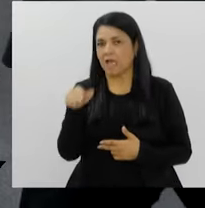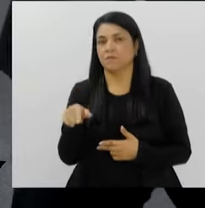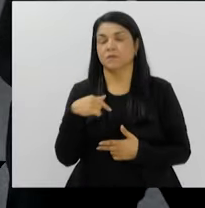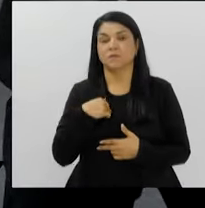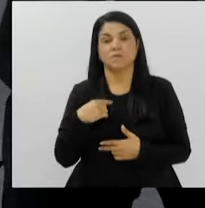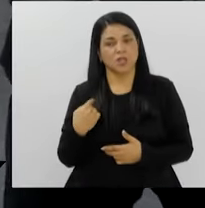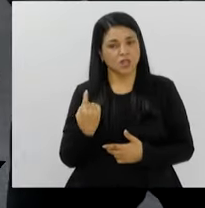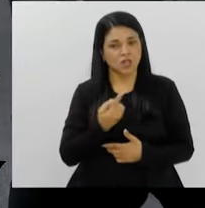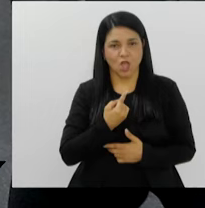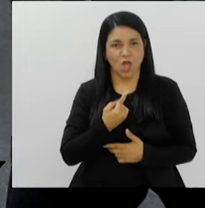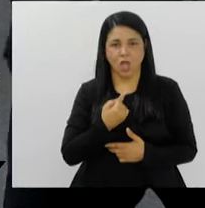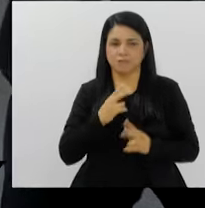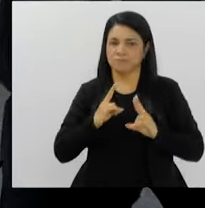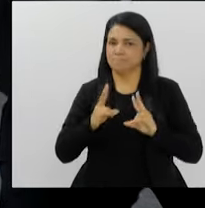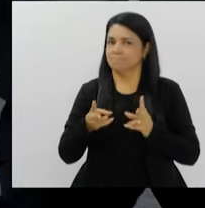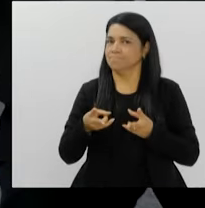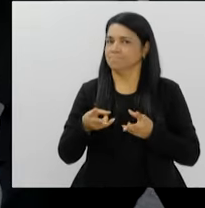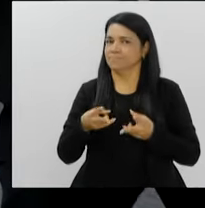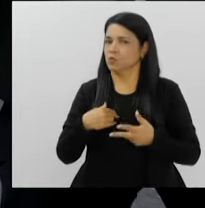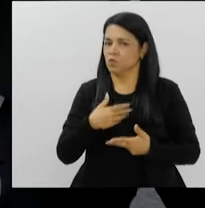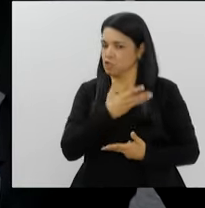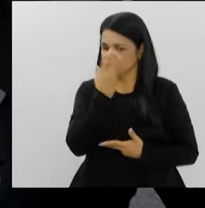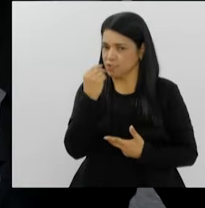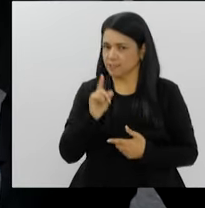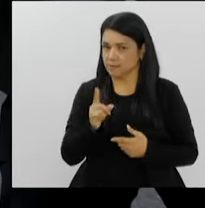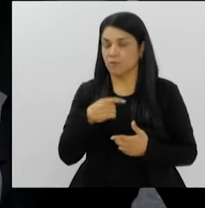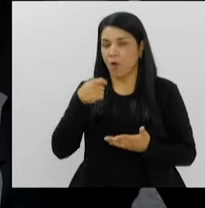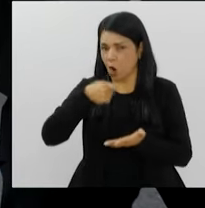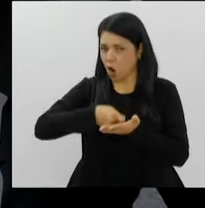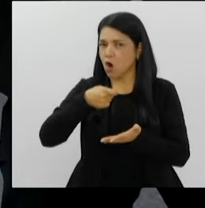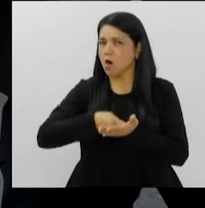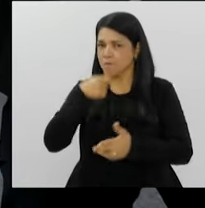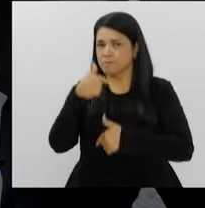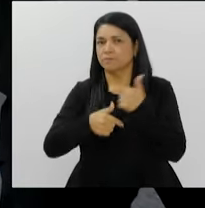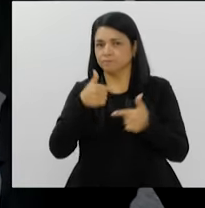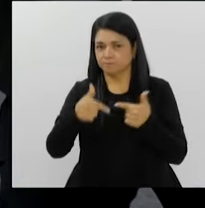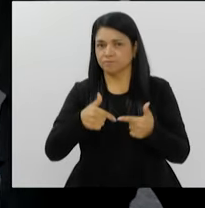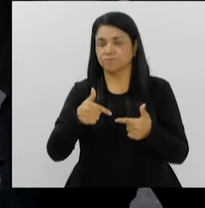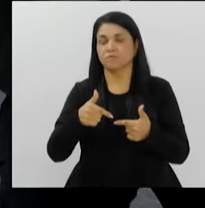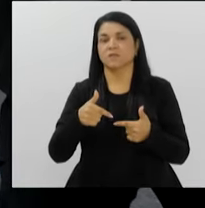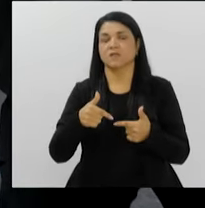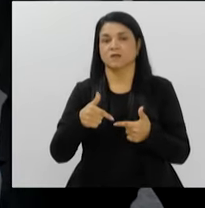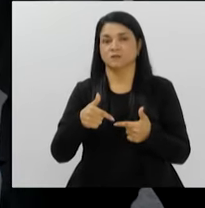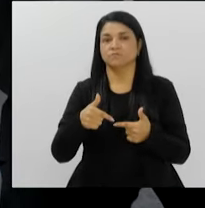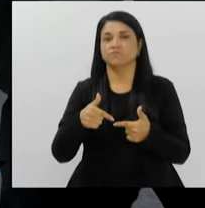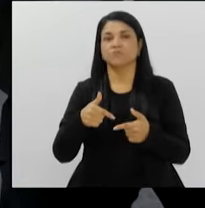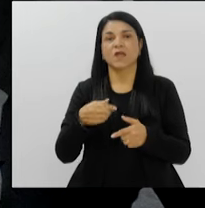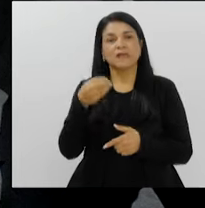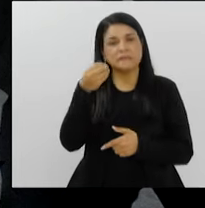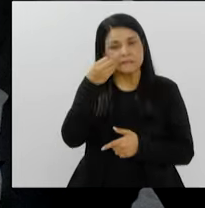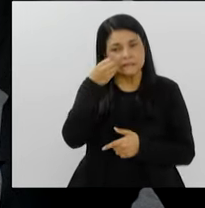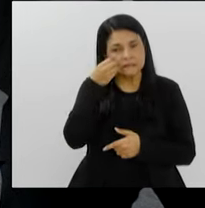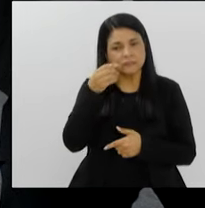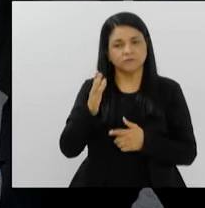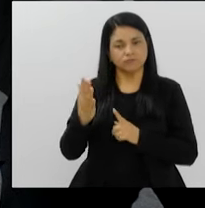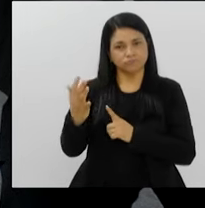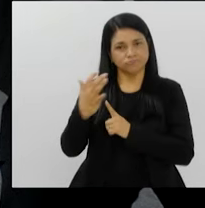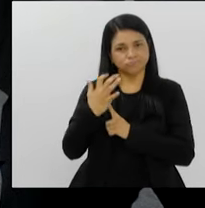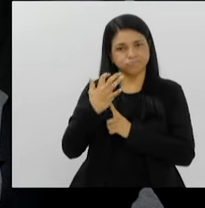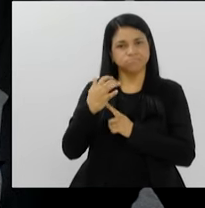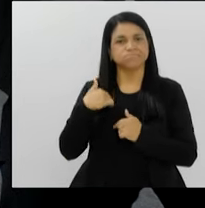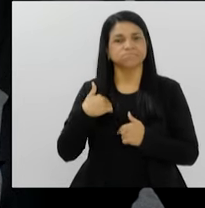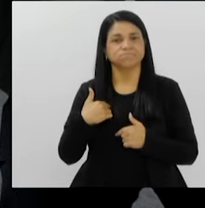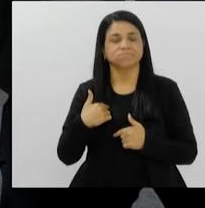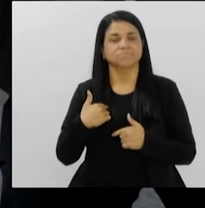não está passando desapercebido, não. A gente vai cobrar o serviço, essa porcaria de serviço da Águas do Rio, a tentativa de nos intimidar e, mais